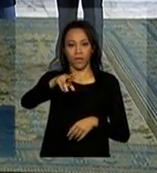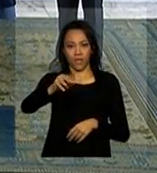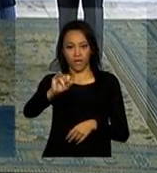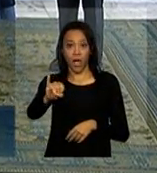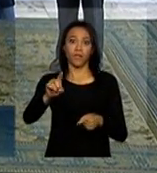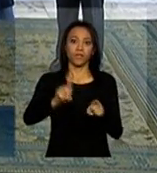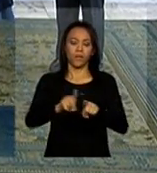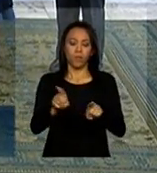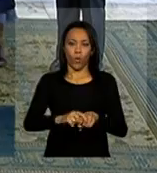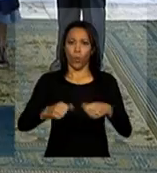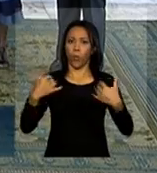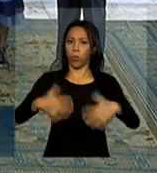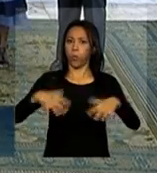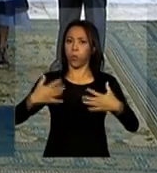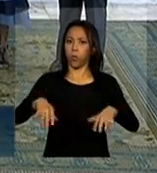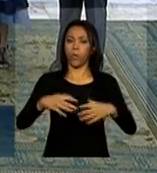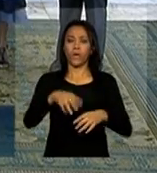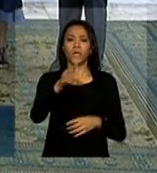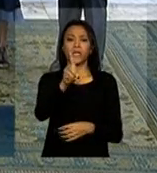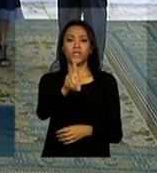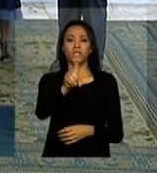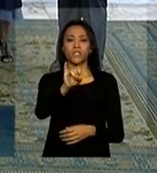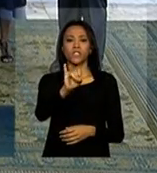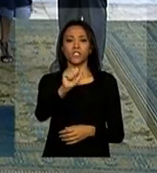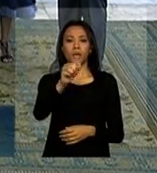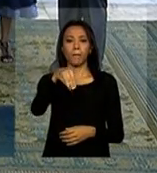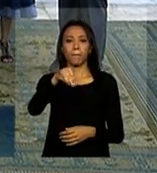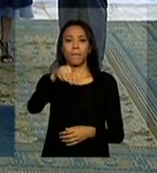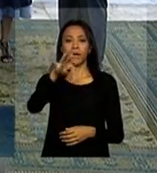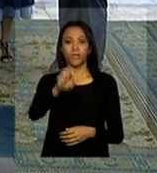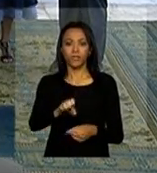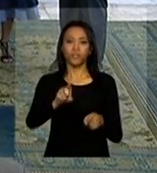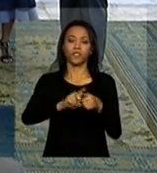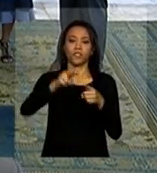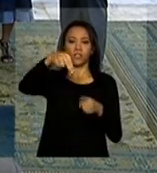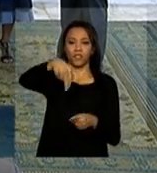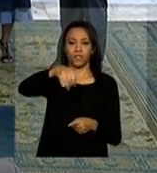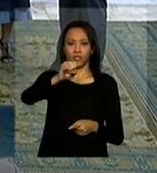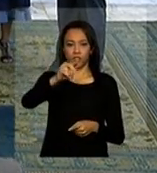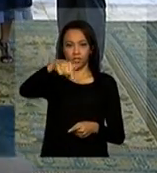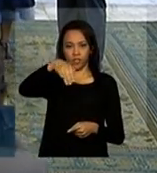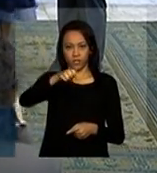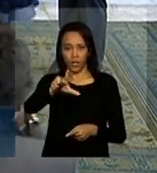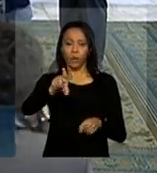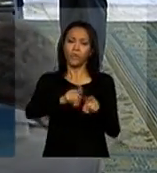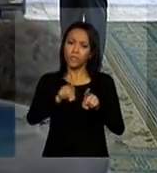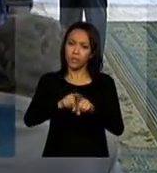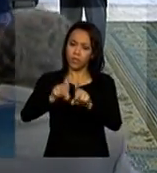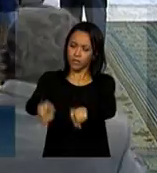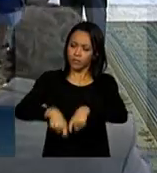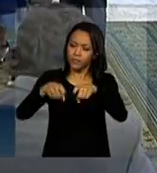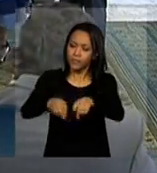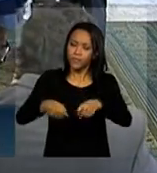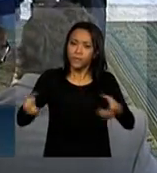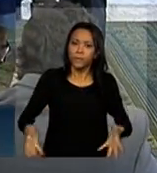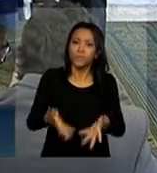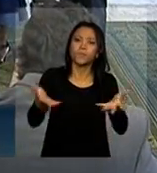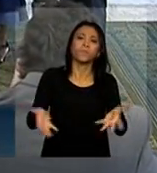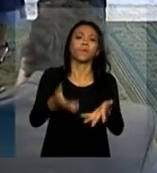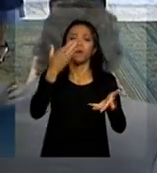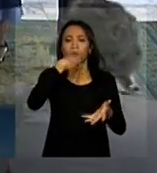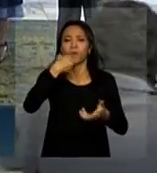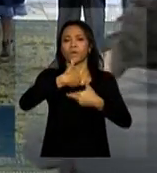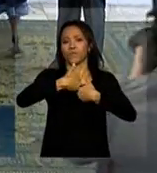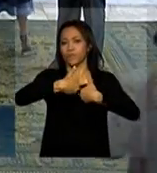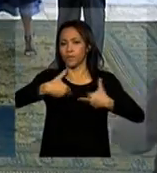de diamantes, tem jazidas de níquel e cobre. E a atividade agrícola é impulsionada pelo cultivo de sorgo,